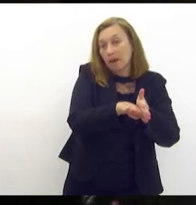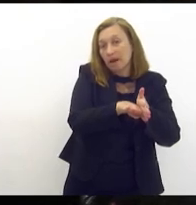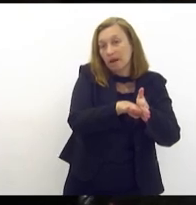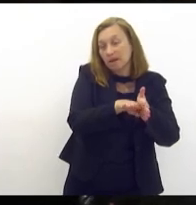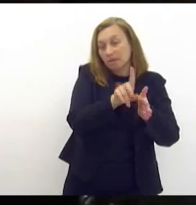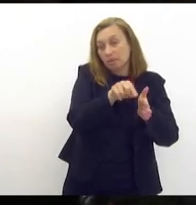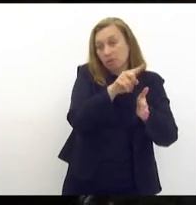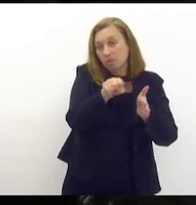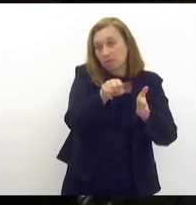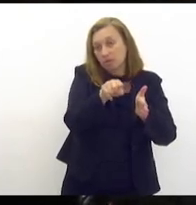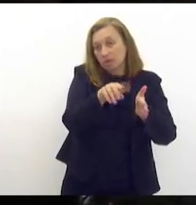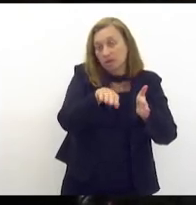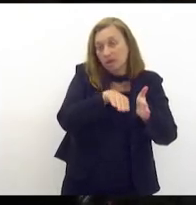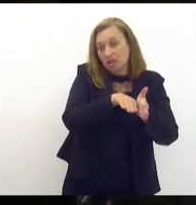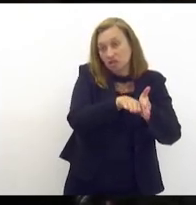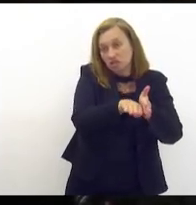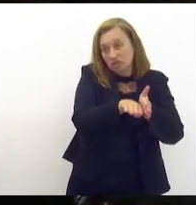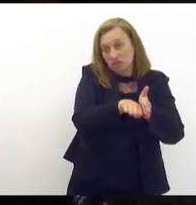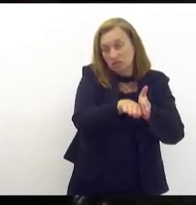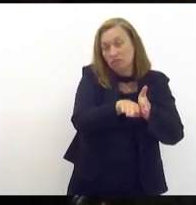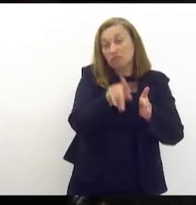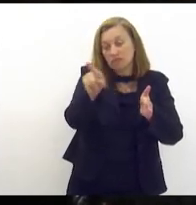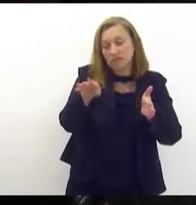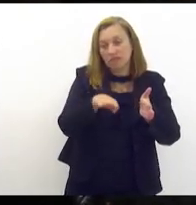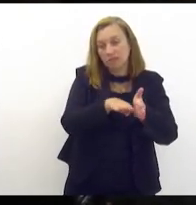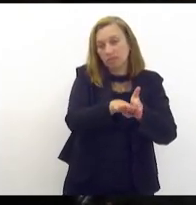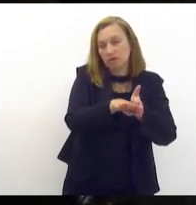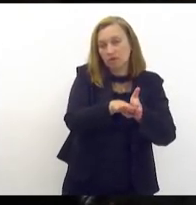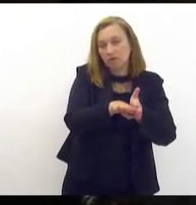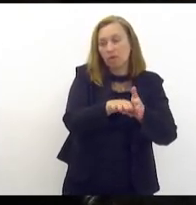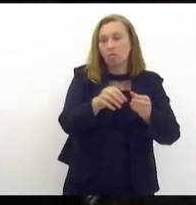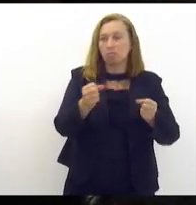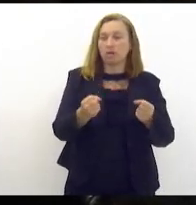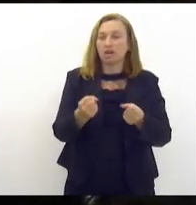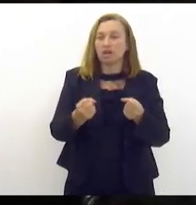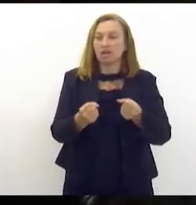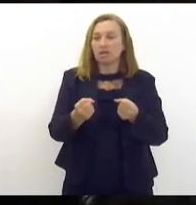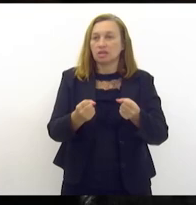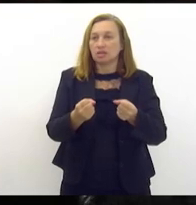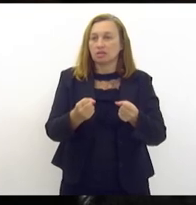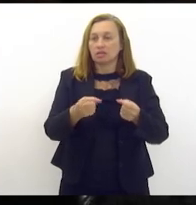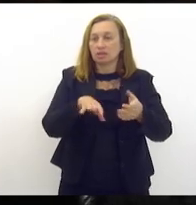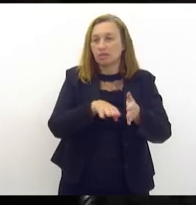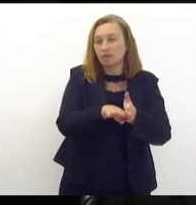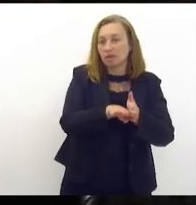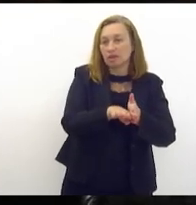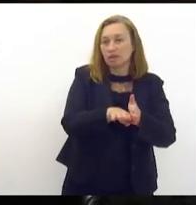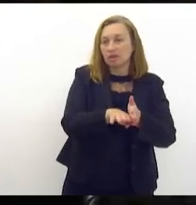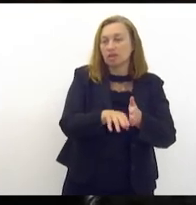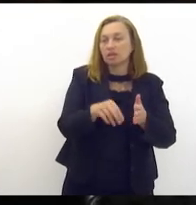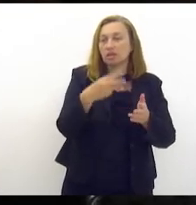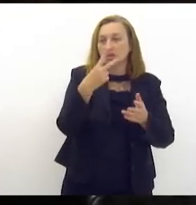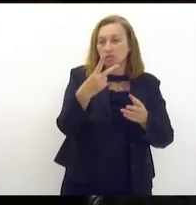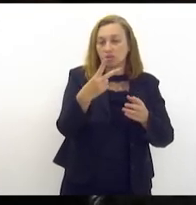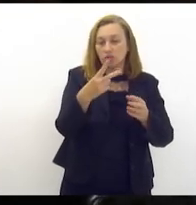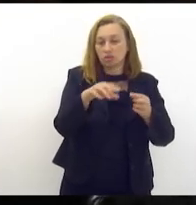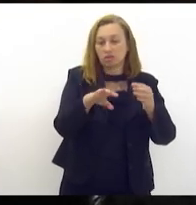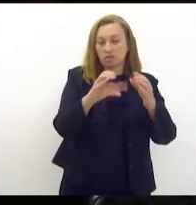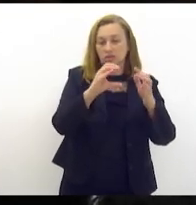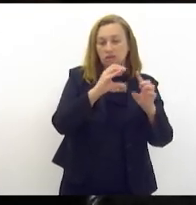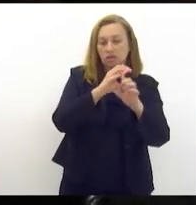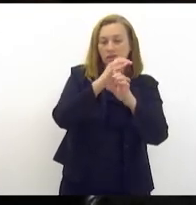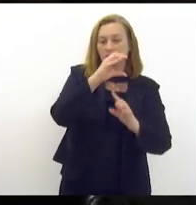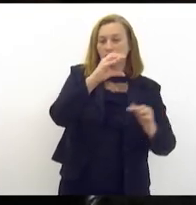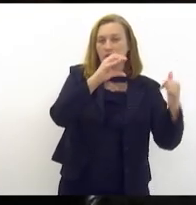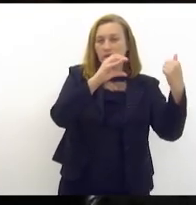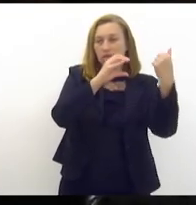é estacionamento proibido, você está parado. Quando é parada proibida, tem dois traços no E, você